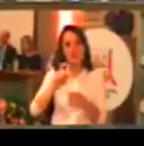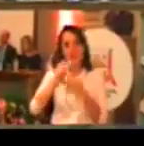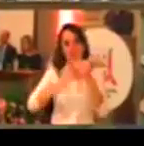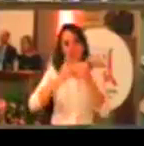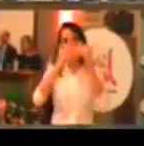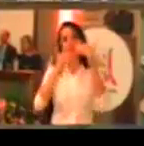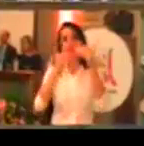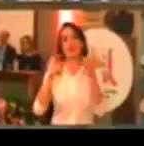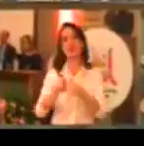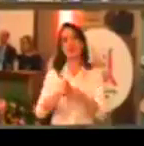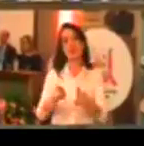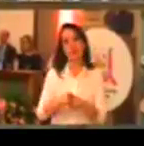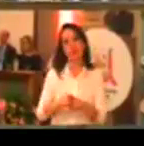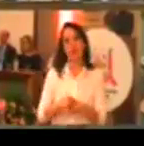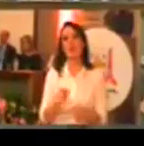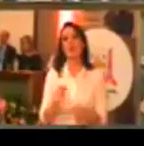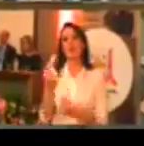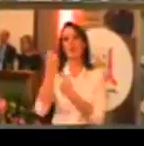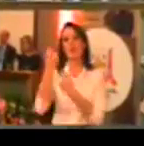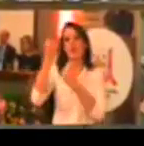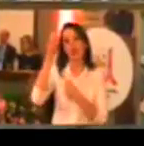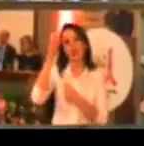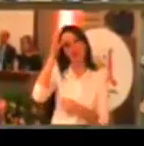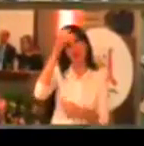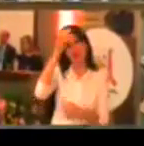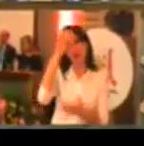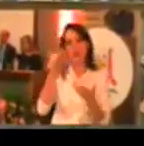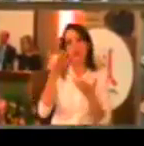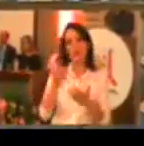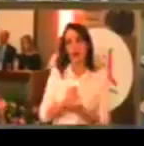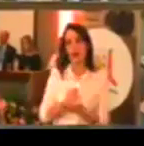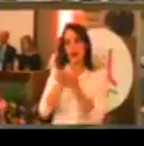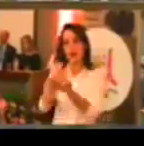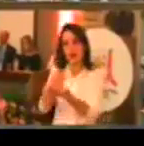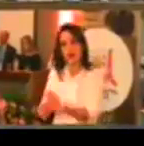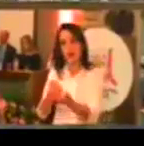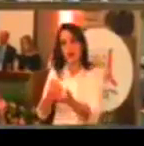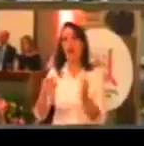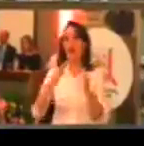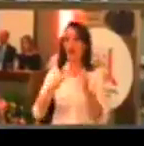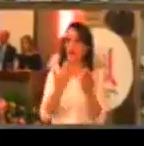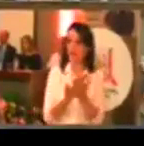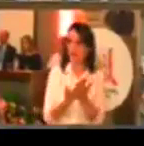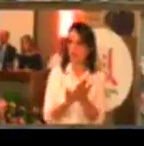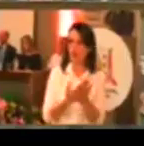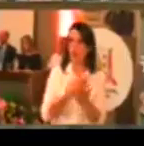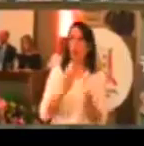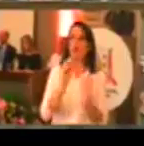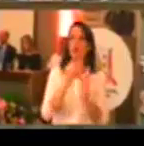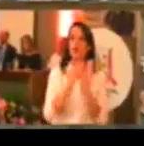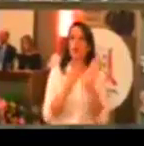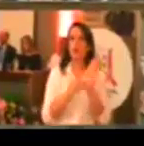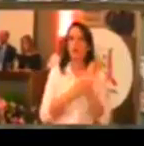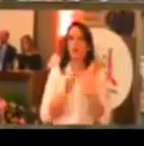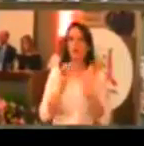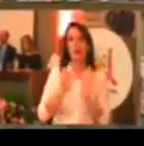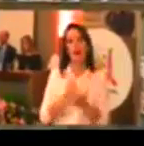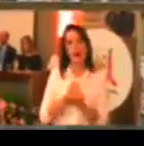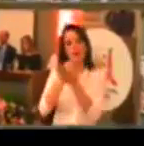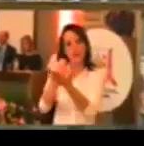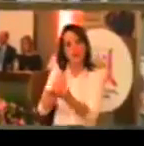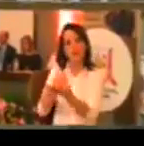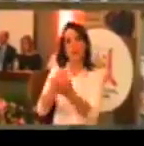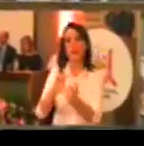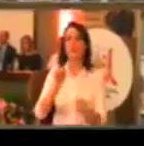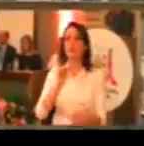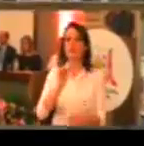de progresso é teu porvir. Criciúma quer servir, e a proposta da Escola do Legislativo é esta: